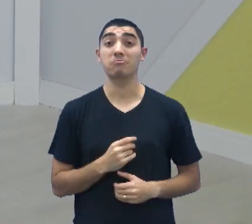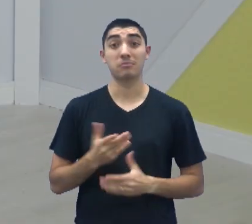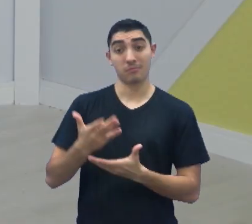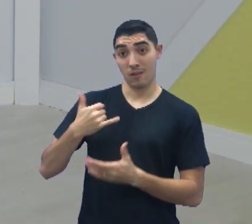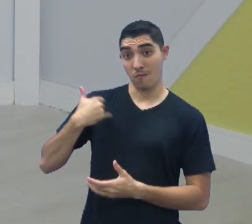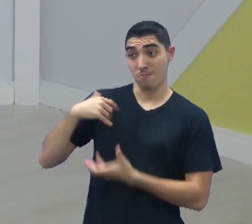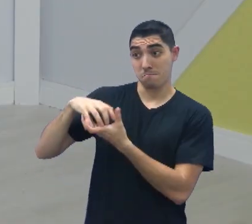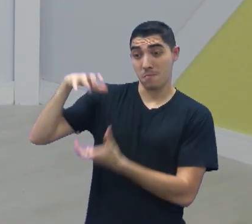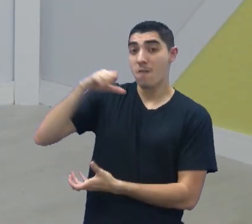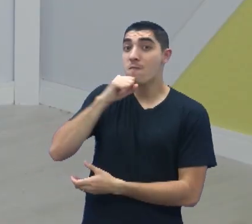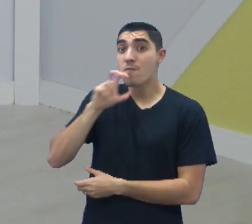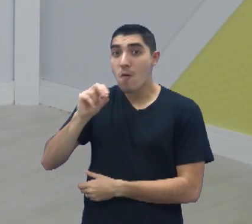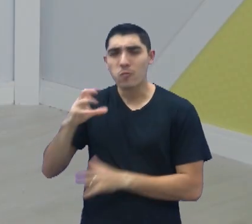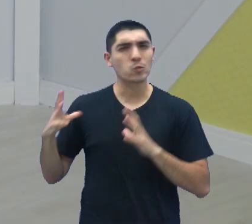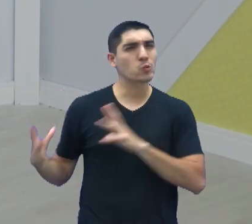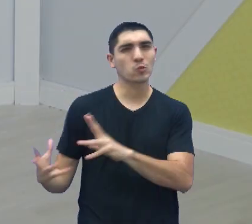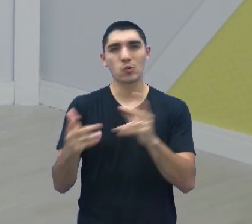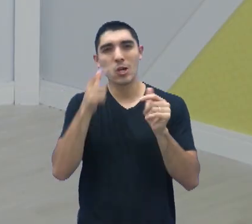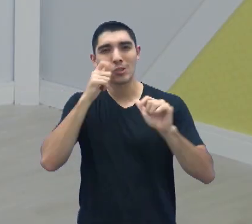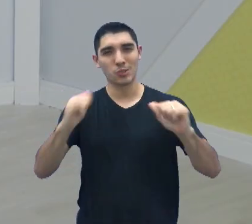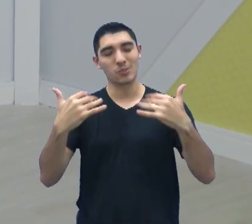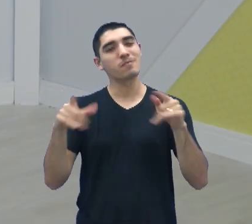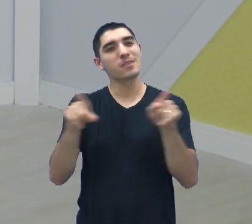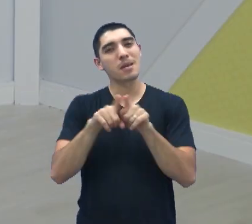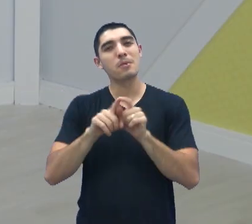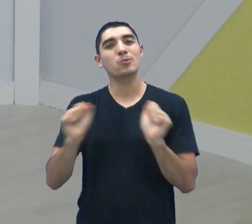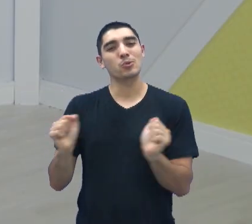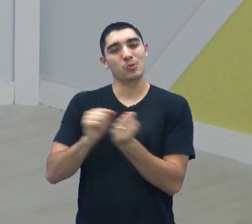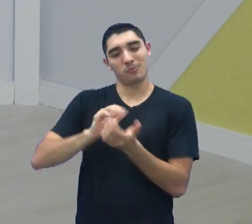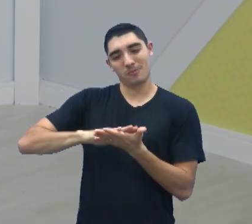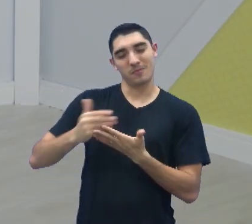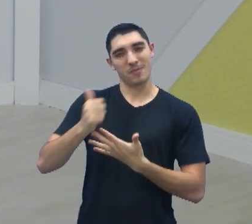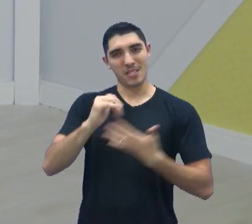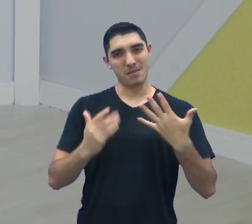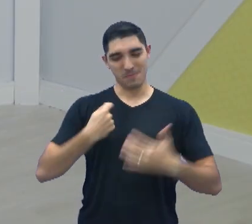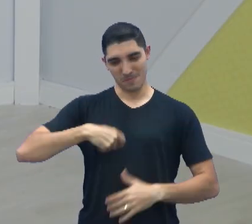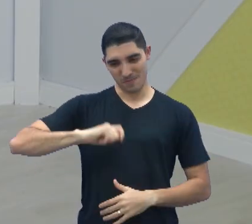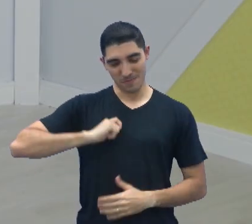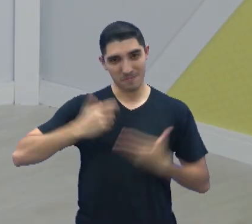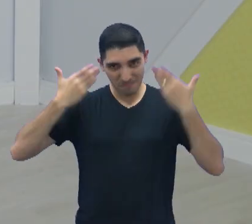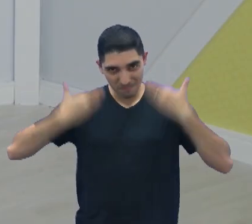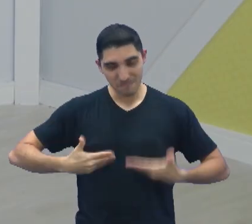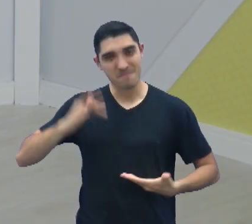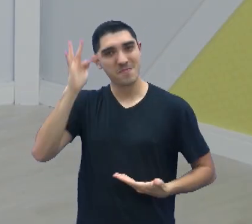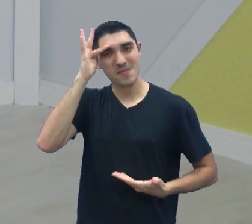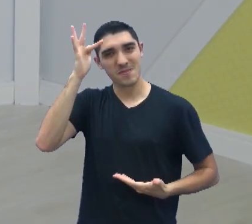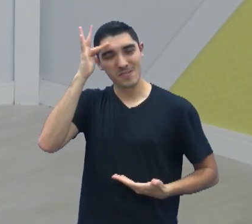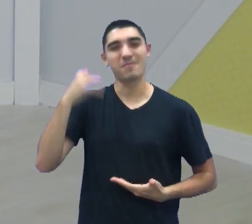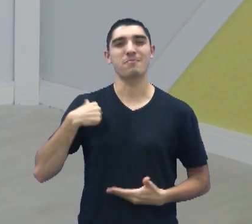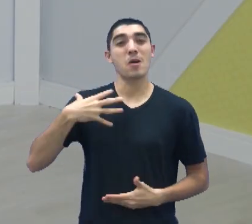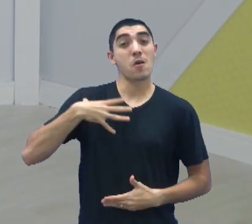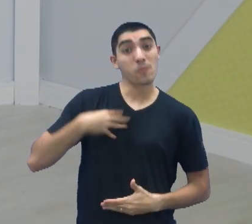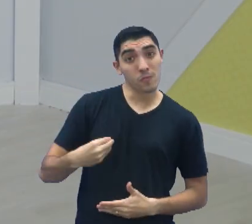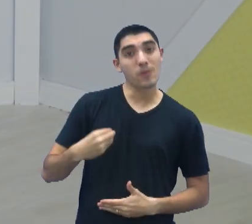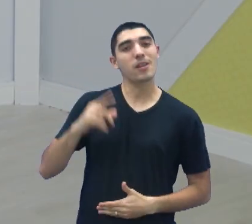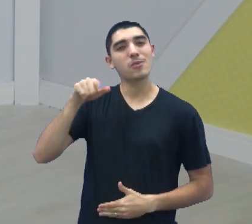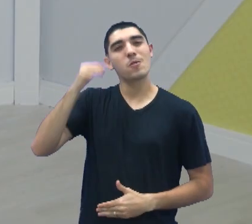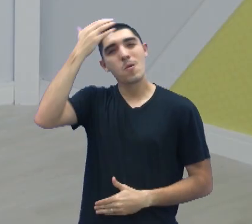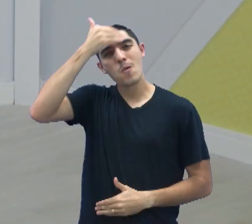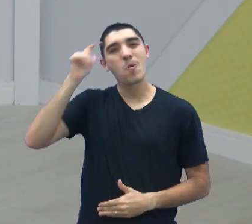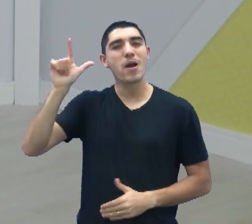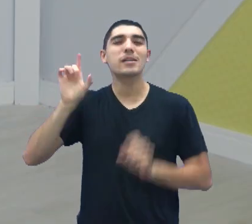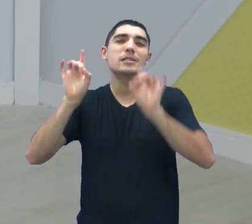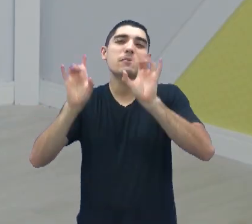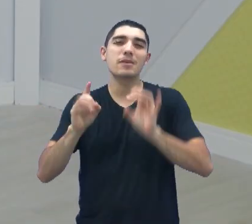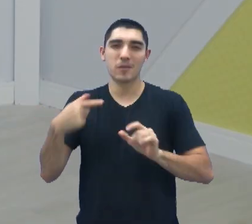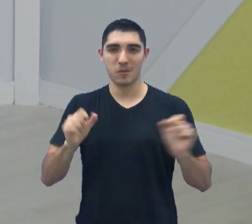vovó e pra todo mundo, que beleza, hein? E aqui com a gente também o nosso intérprete de Libras, o nosso querido Luiz Fernando, que é o papai do Lorenzo, o